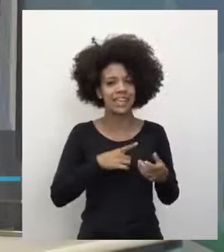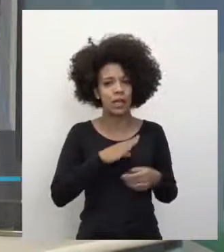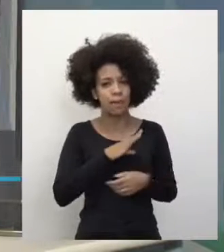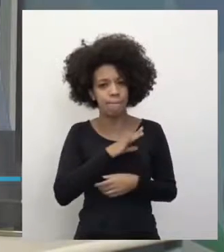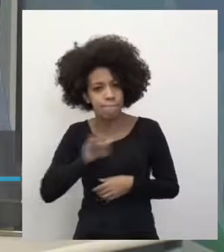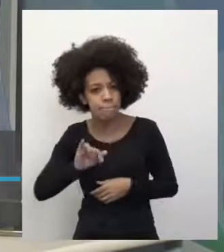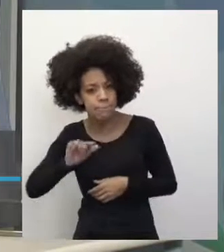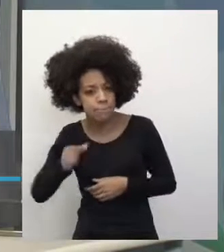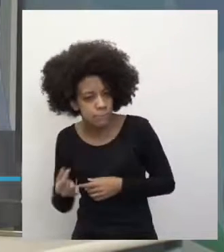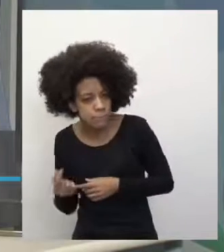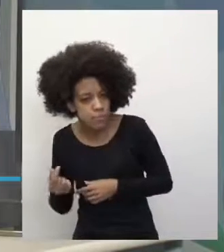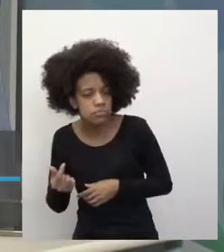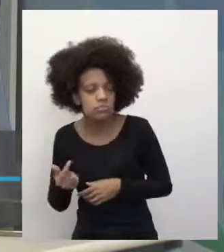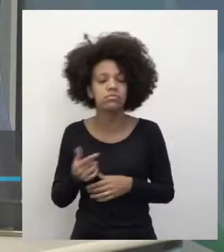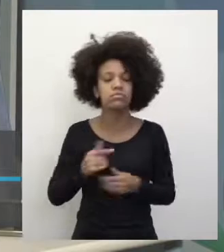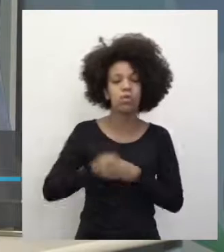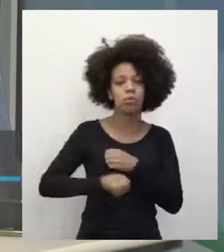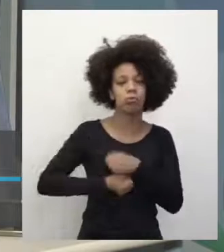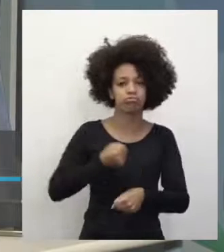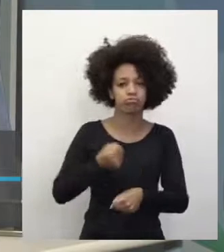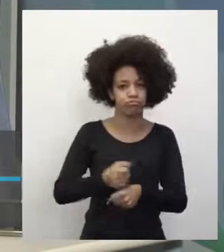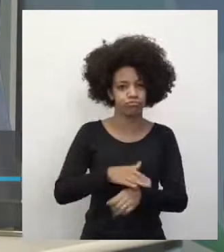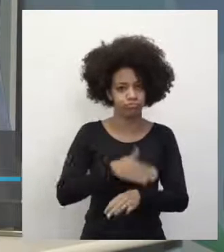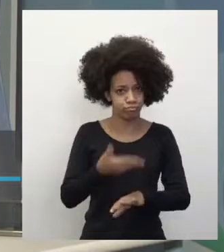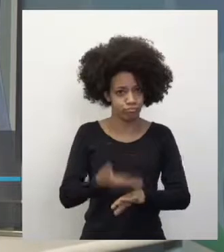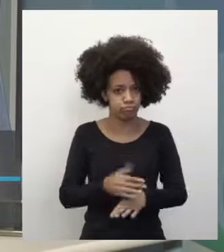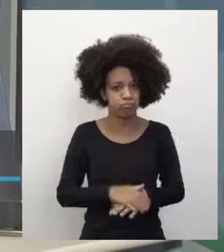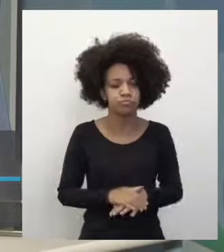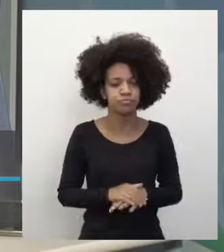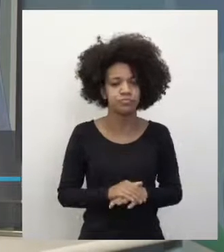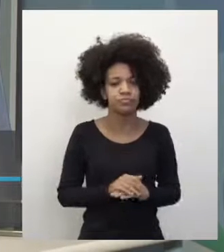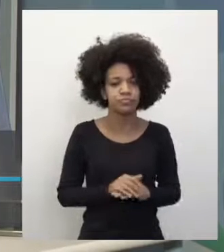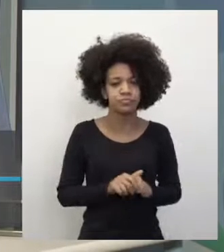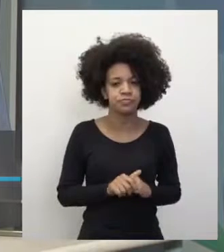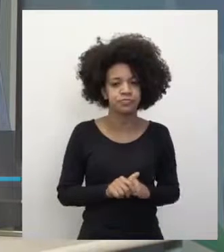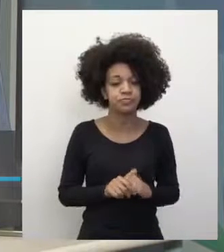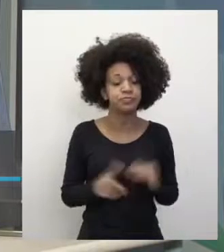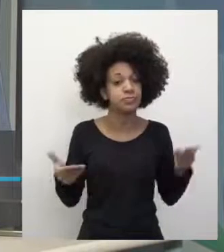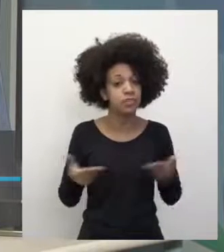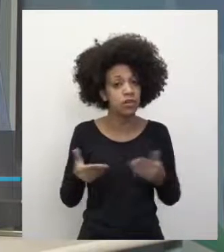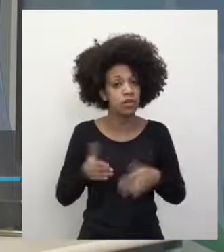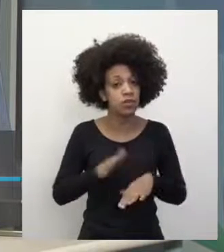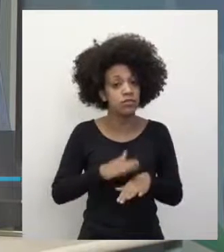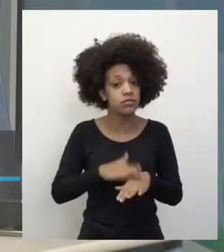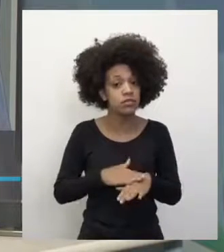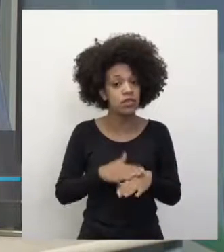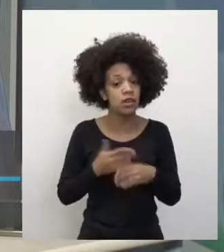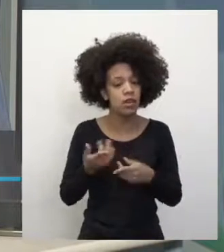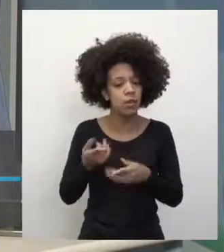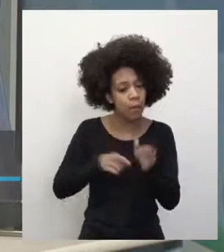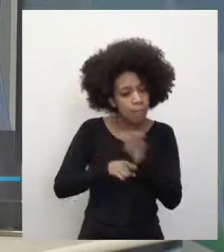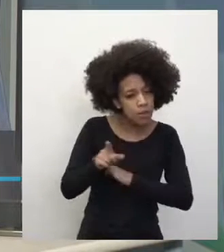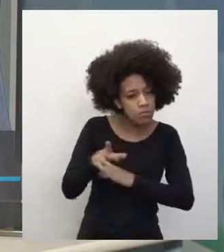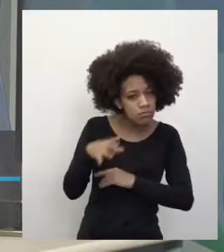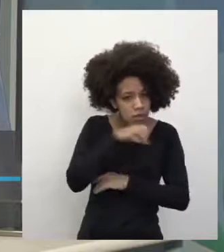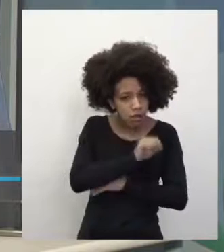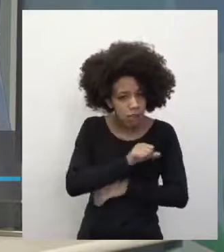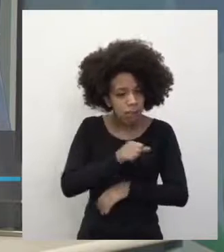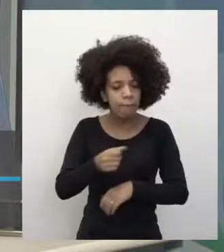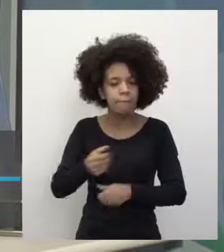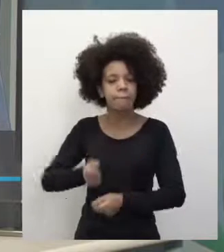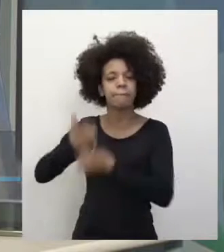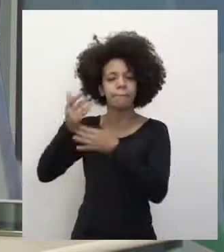ano. Tá? Certo? Então vamos lá. Agora a gente vai fazer uma interaçãozinha rapidinha aqui pelo